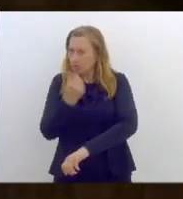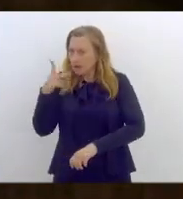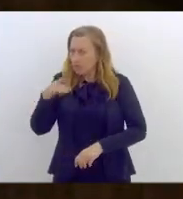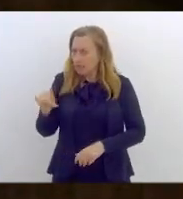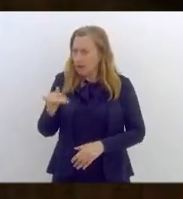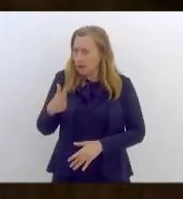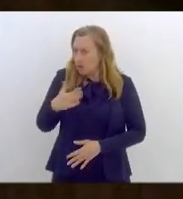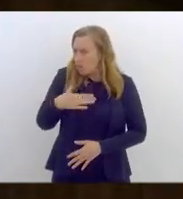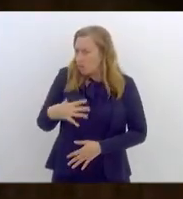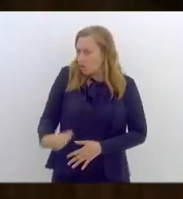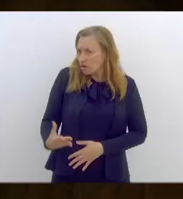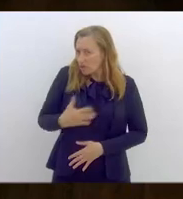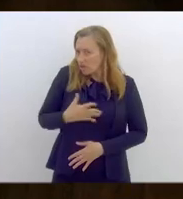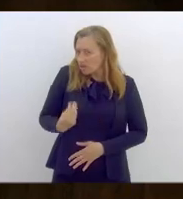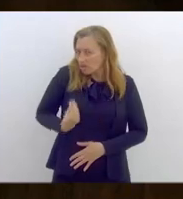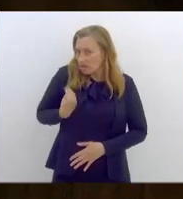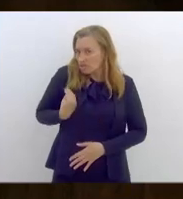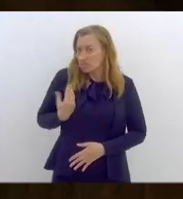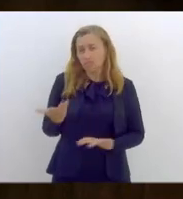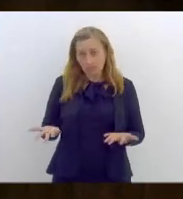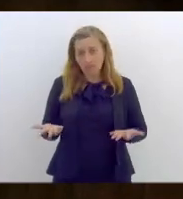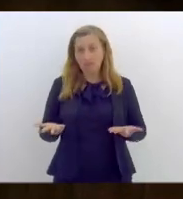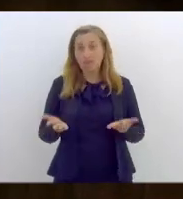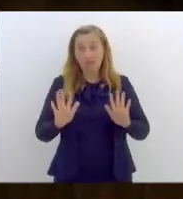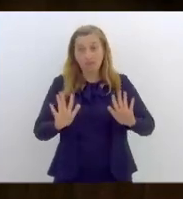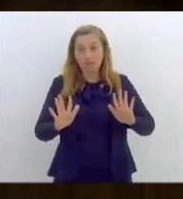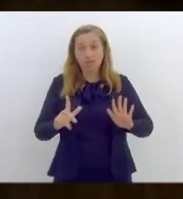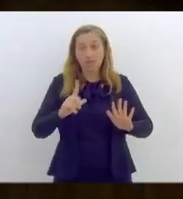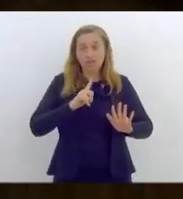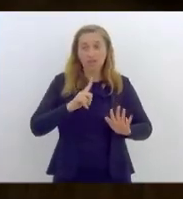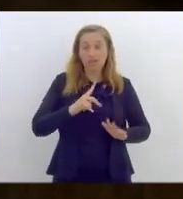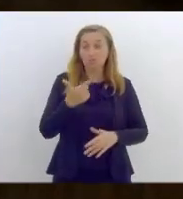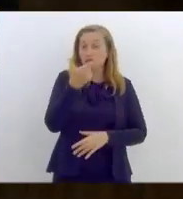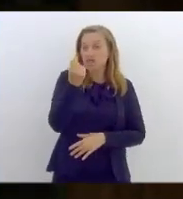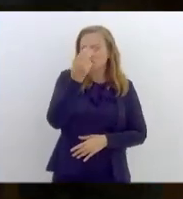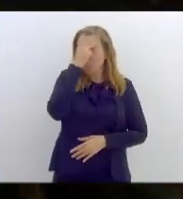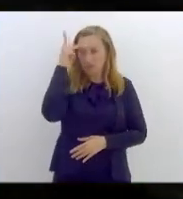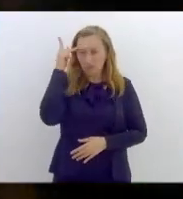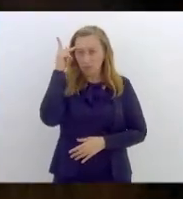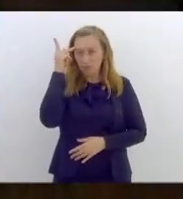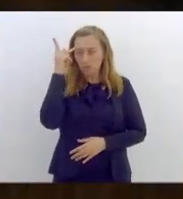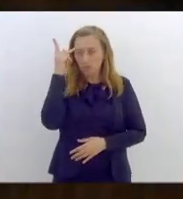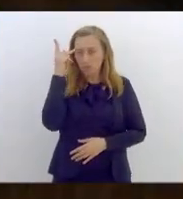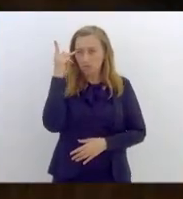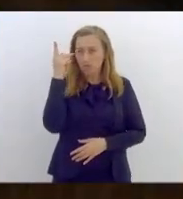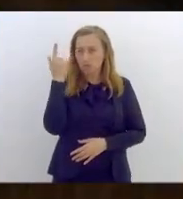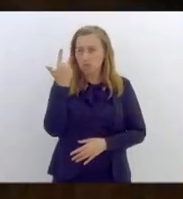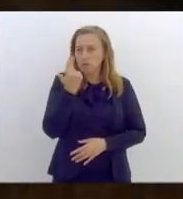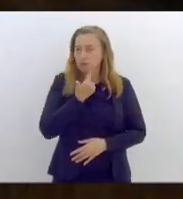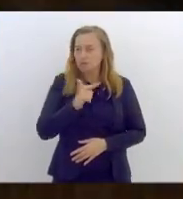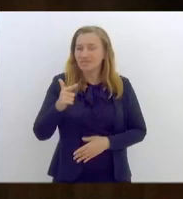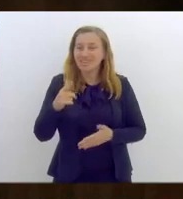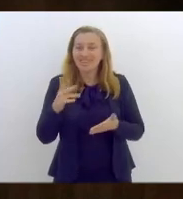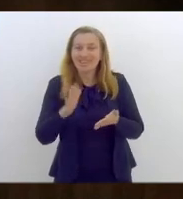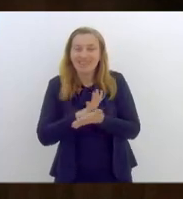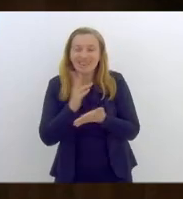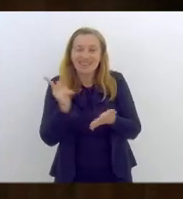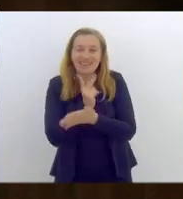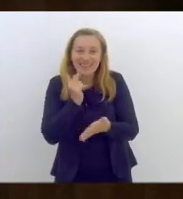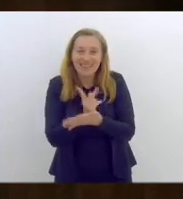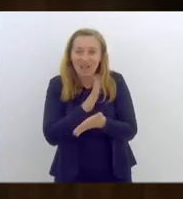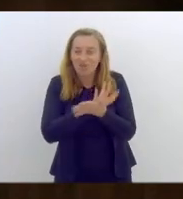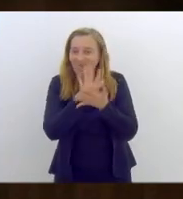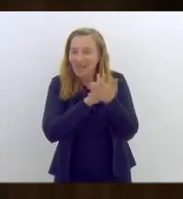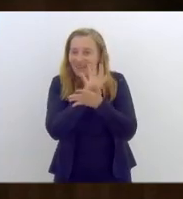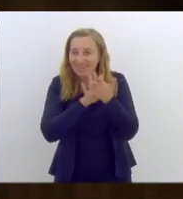é a razão da minha vida não tem valor mas nós temos 20 testemunhos que não havia uma lesão uma